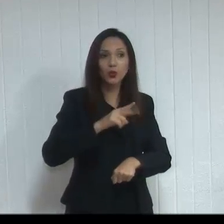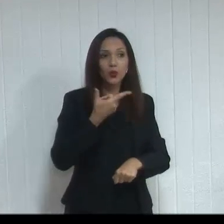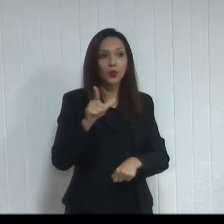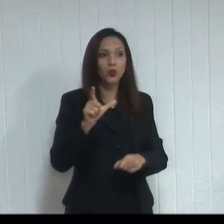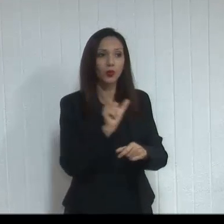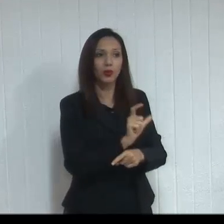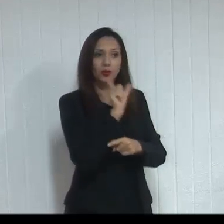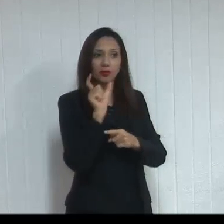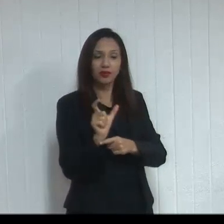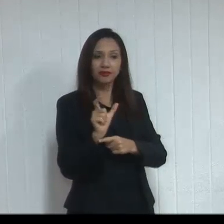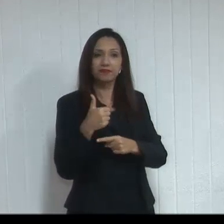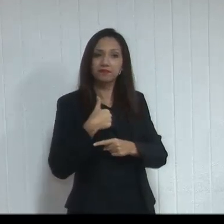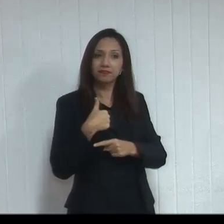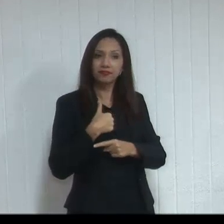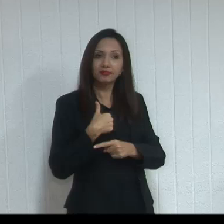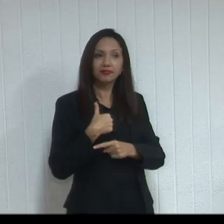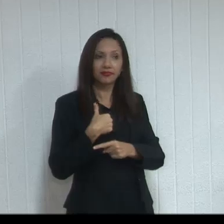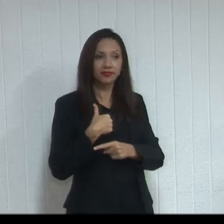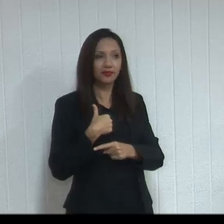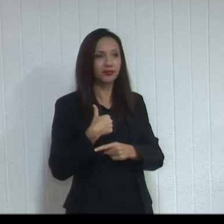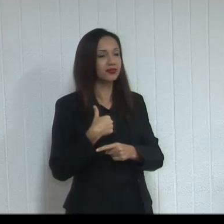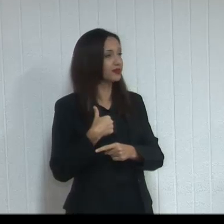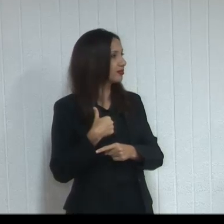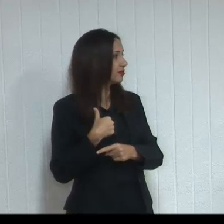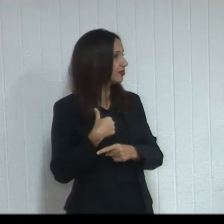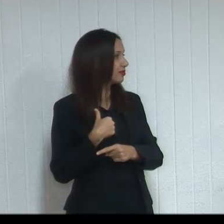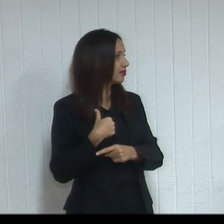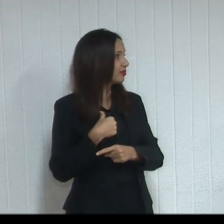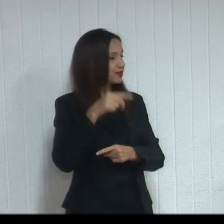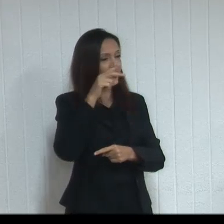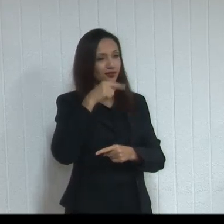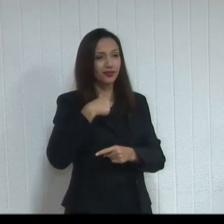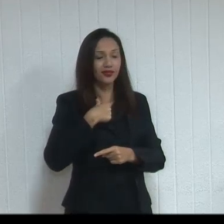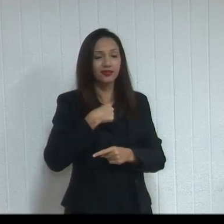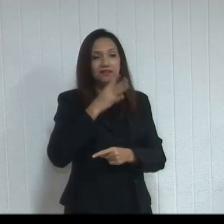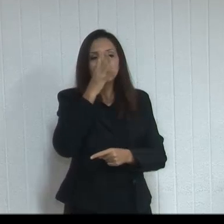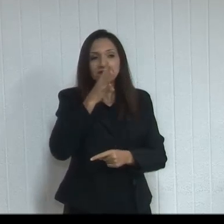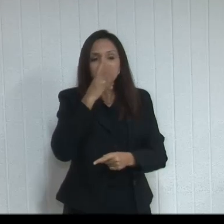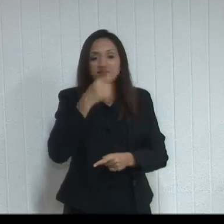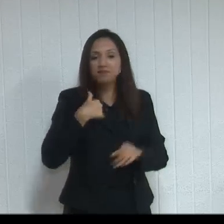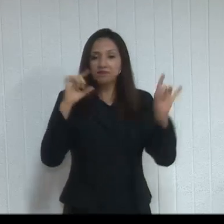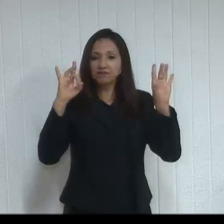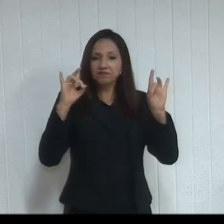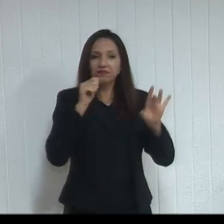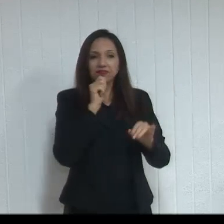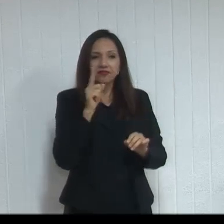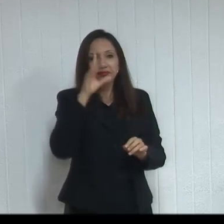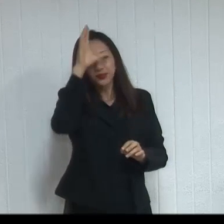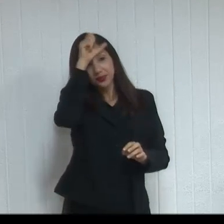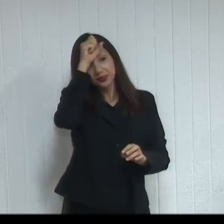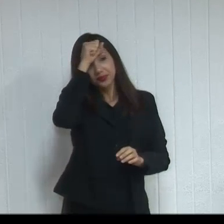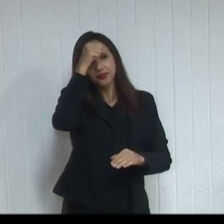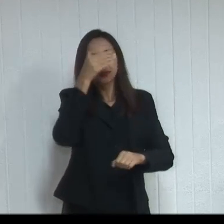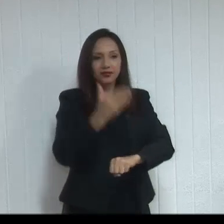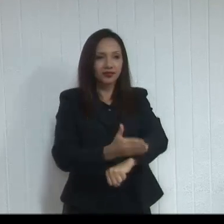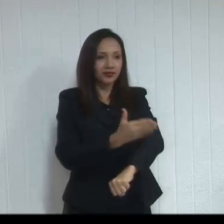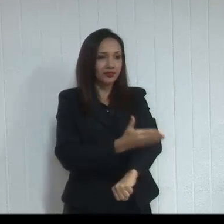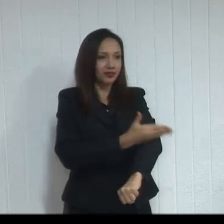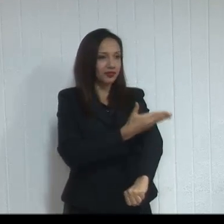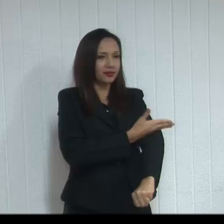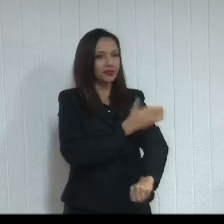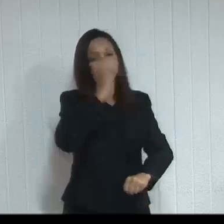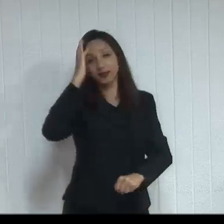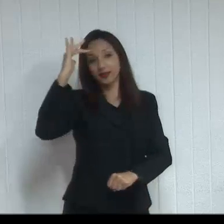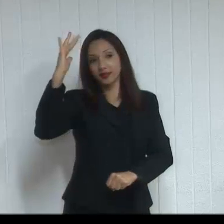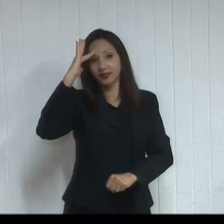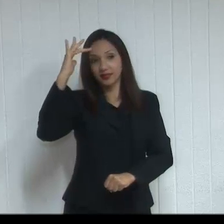termo, e aqui eu vou como abelhudo na história. Eu não sou especialista, mas a gente tenta aprender um pouquinho. Então, tanto a teoria